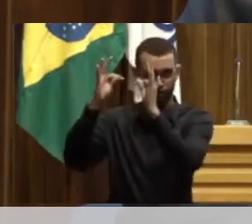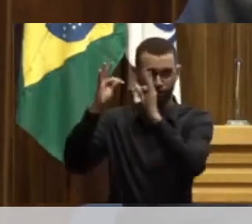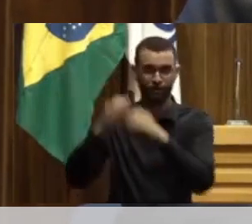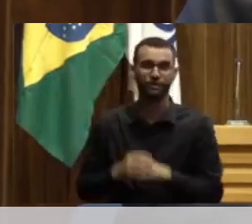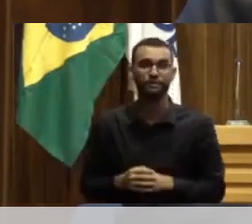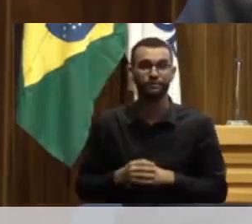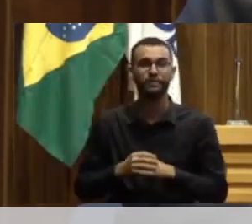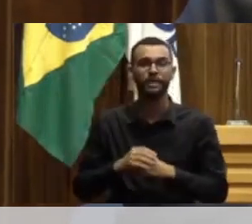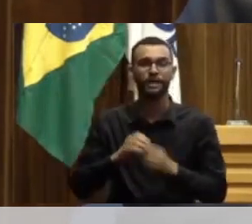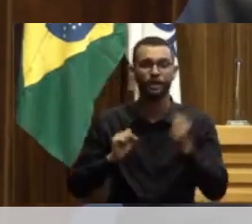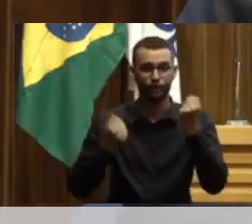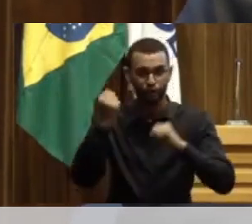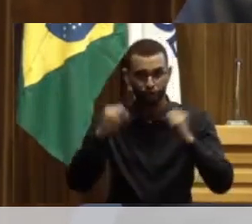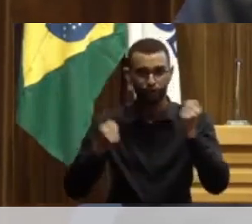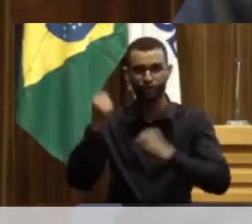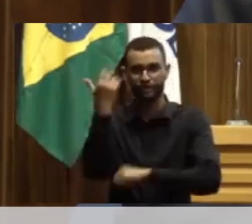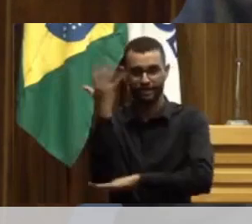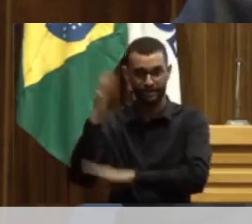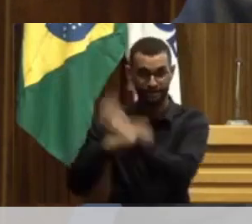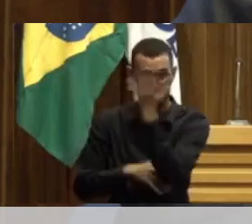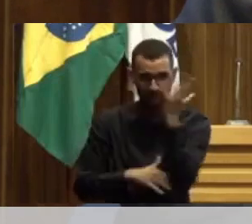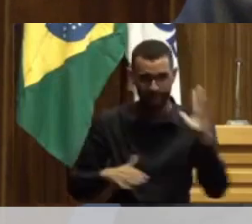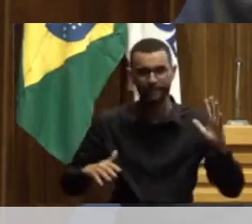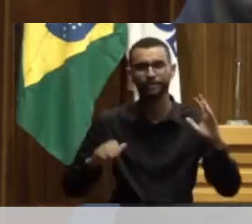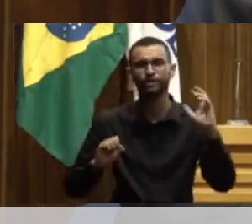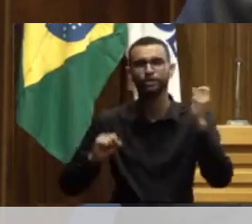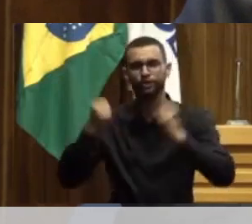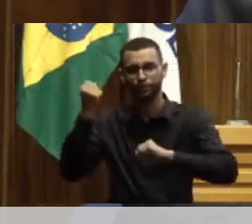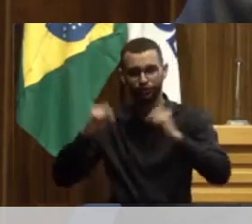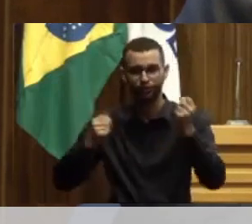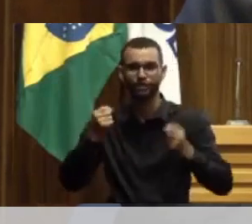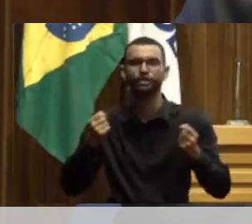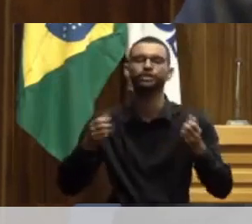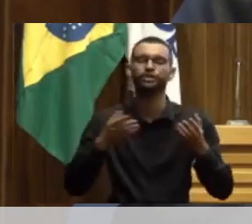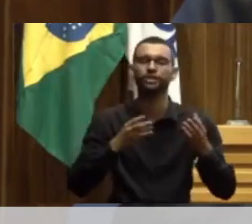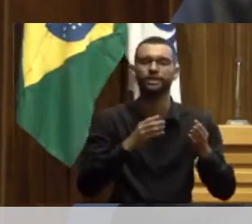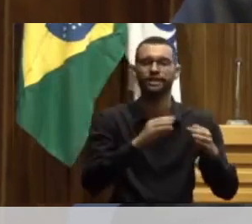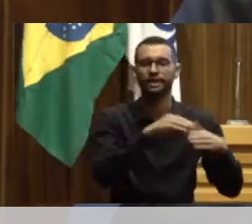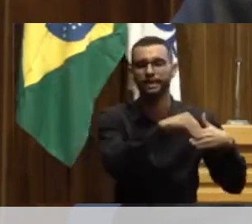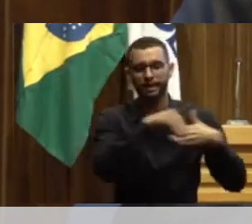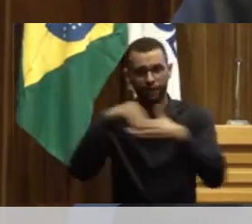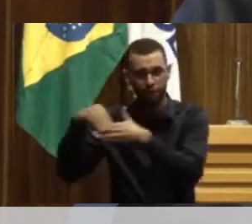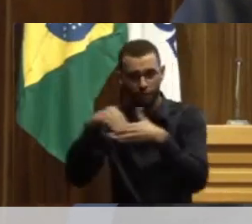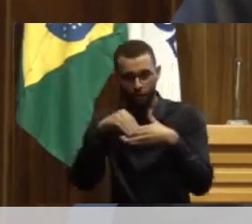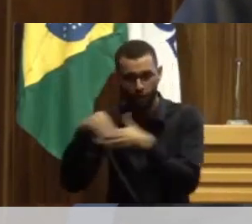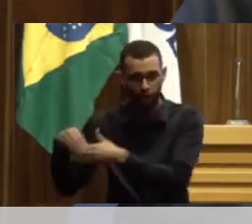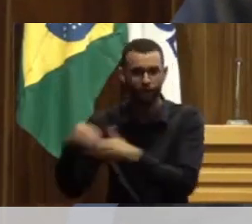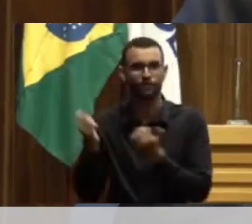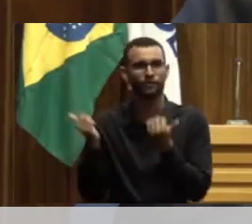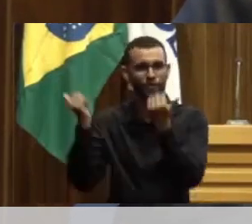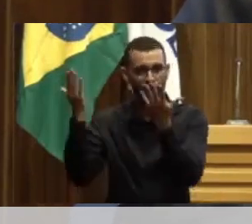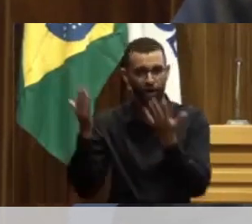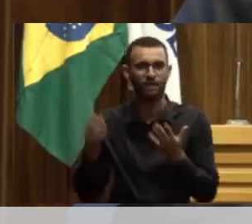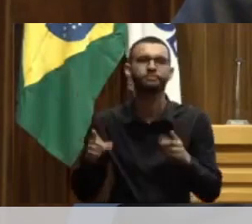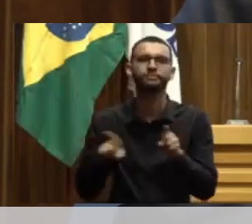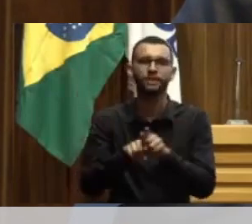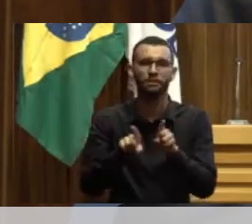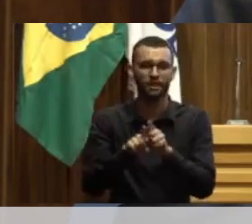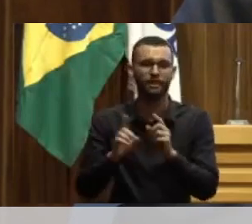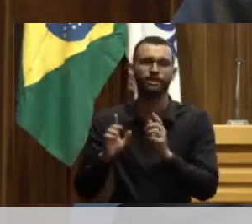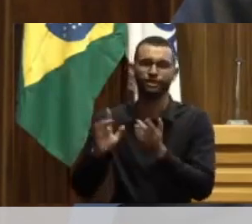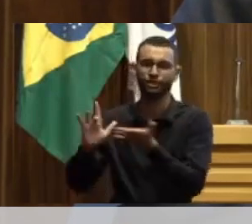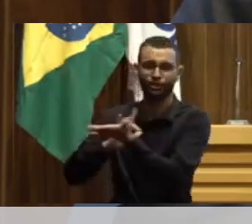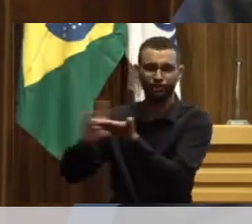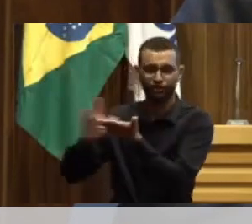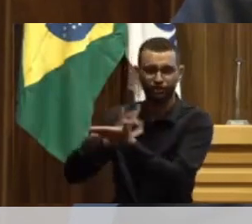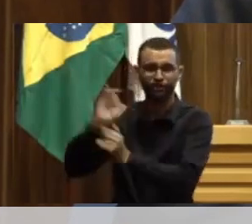verde, indústria exportadora e indústria produtiva. Na indústria inovadora e digital, 66 bilhões de reais.